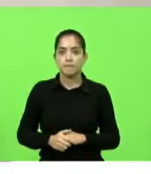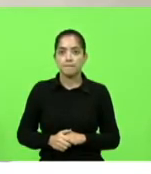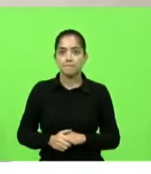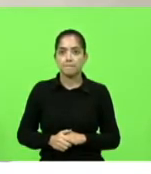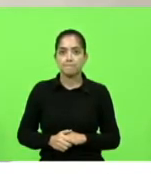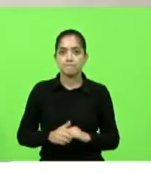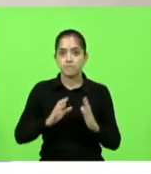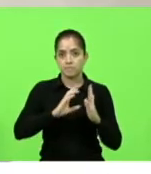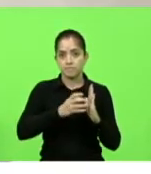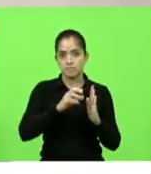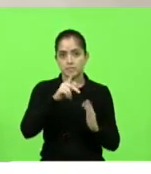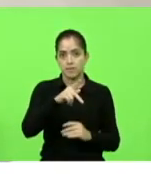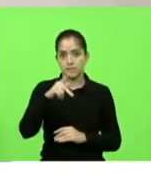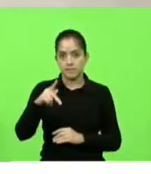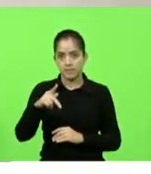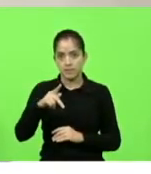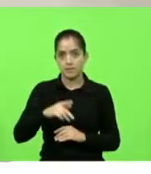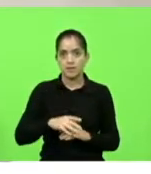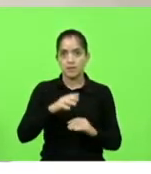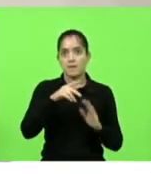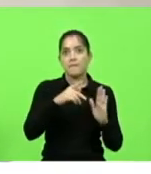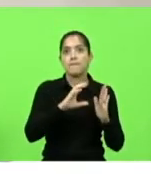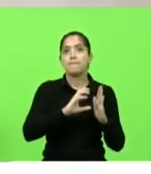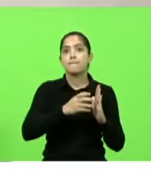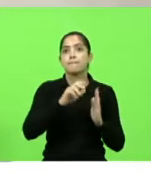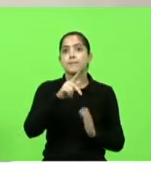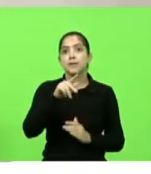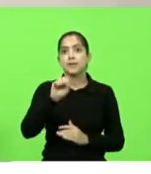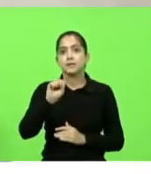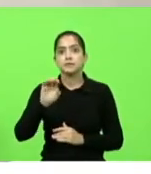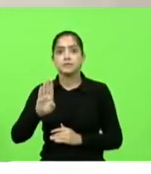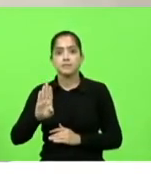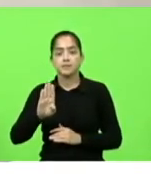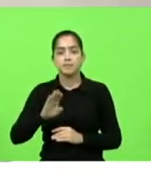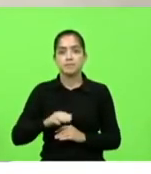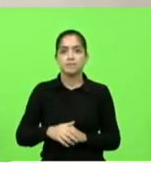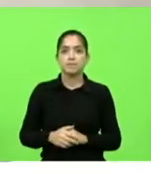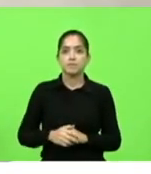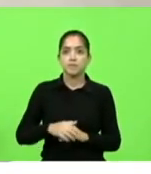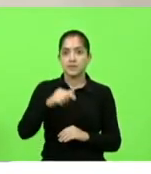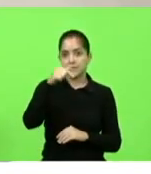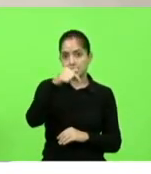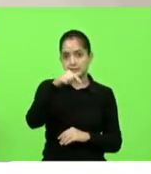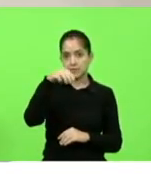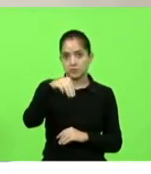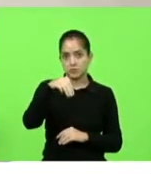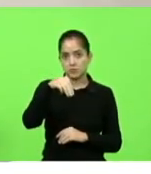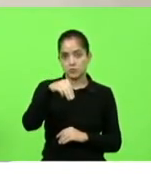Bloco PP, PSB, por 7 minutos.